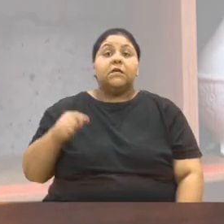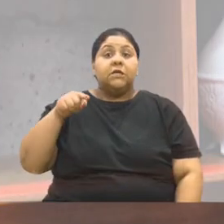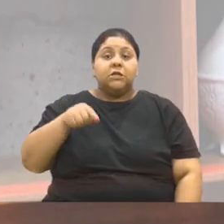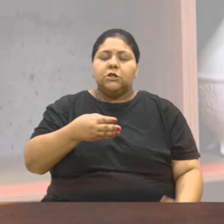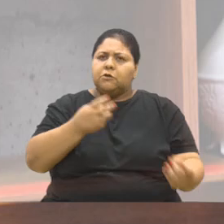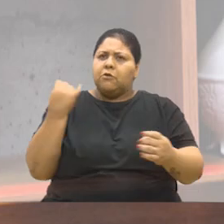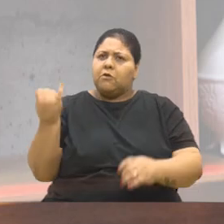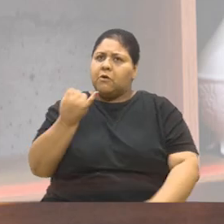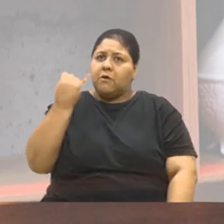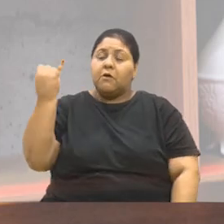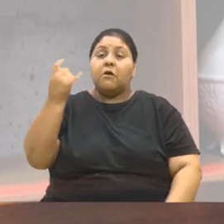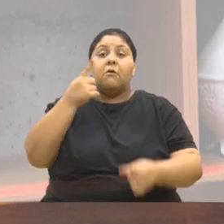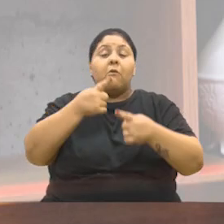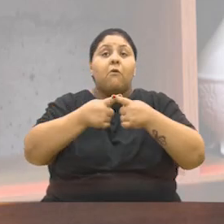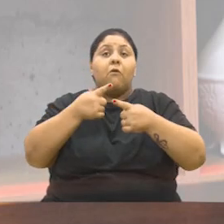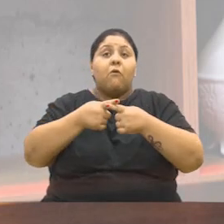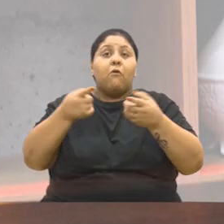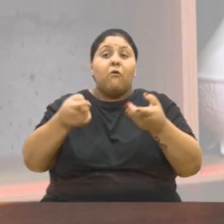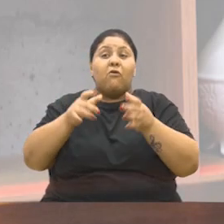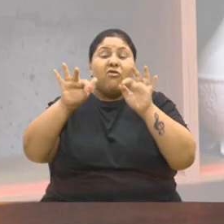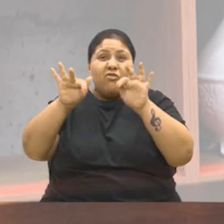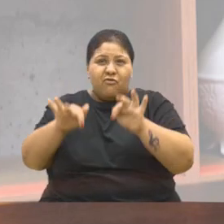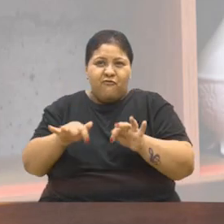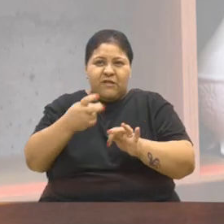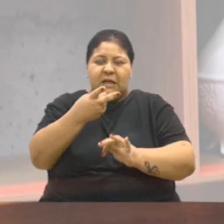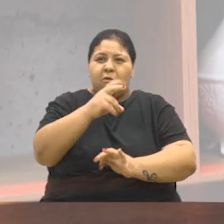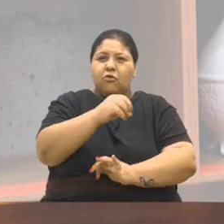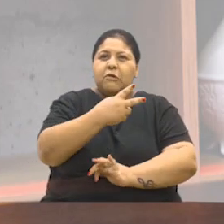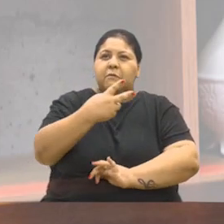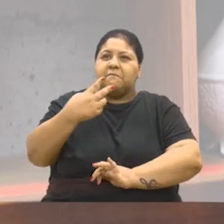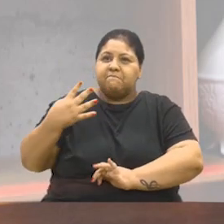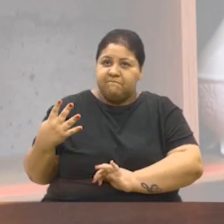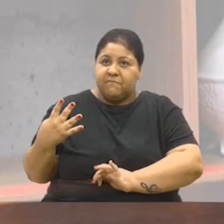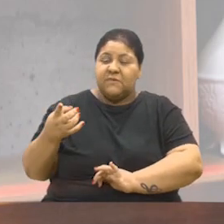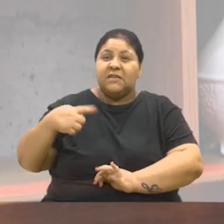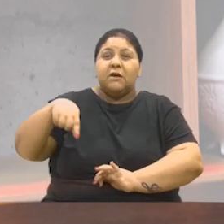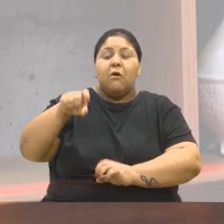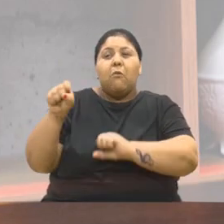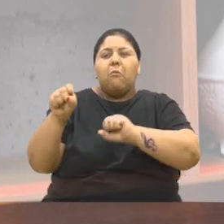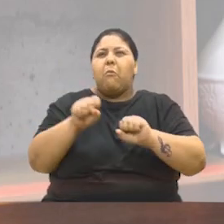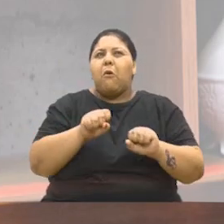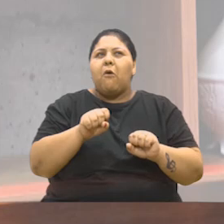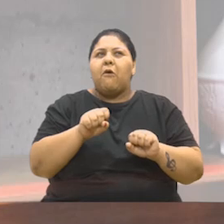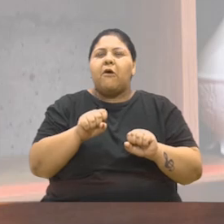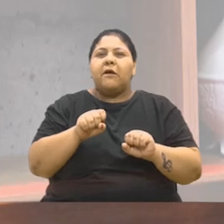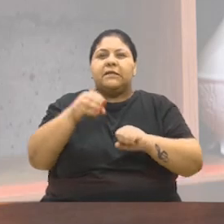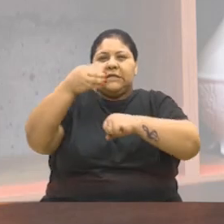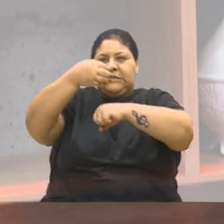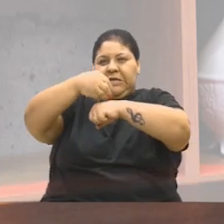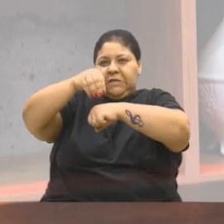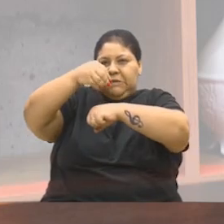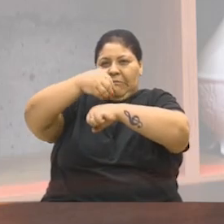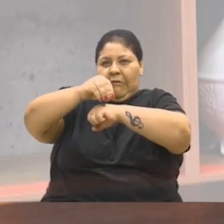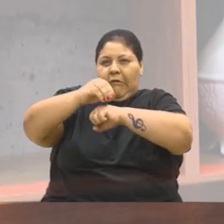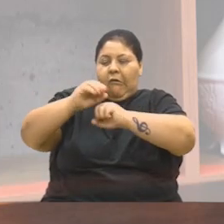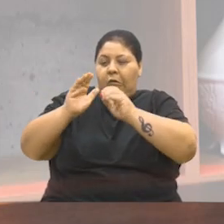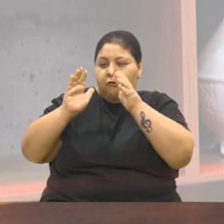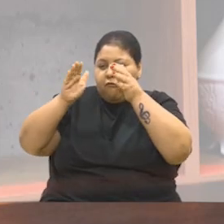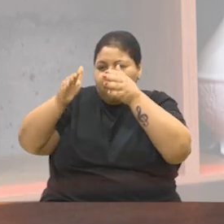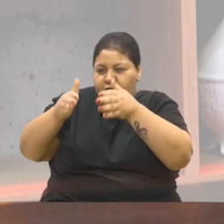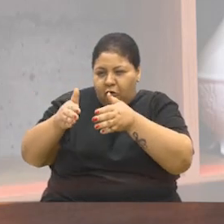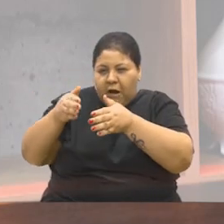final de 2024 e aí a gente já pode pegar essas dicas, trabalhar a nossa mente, o nosso